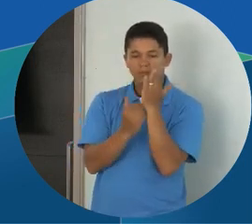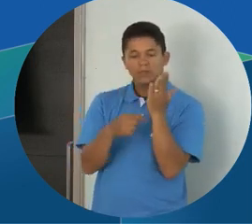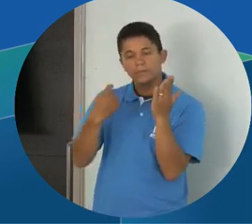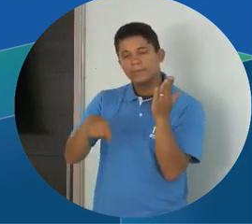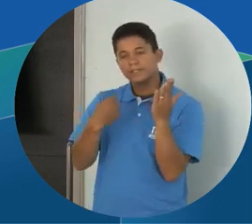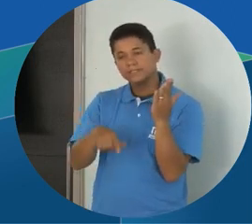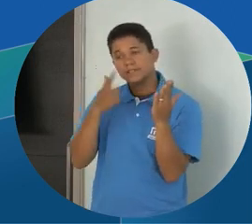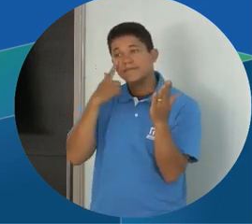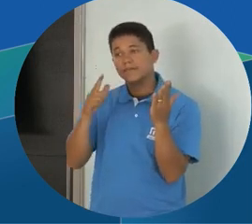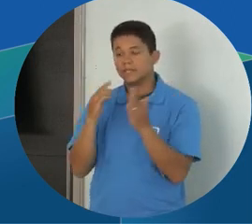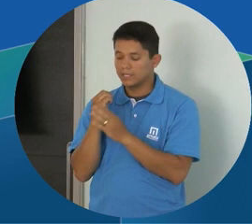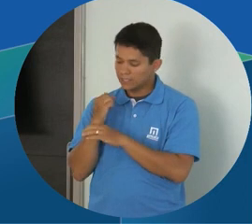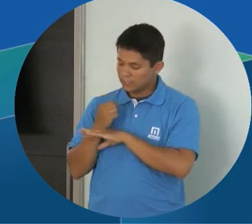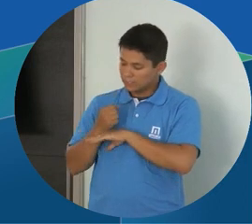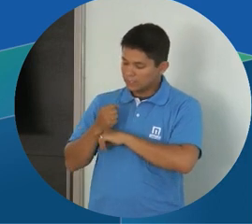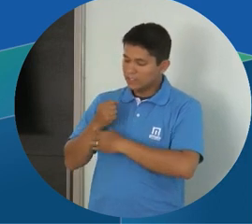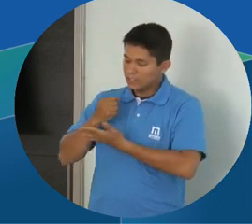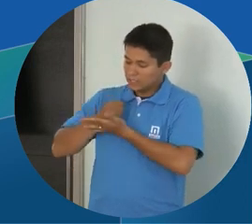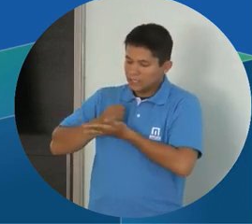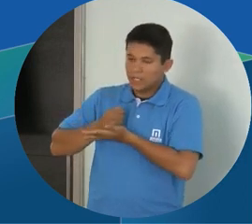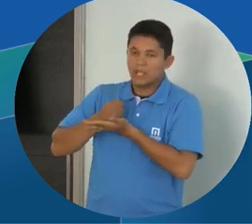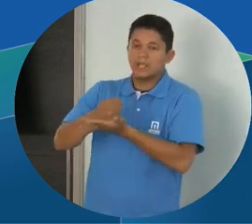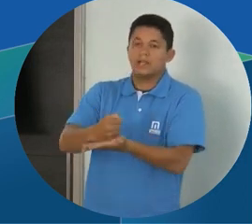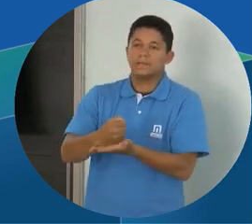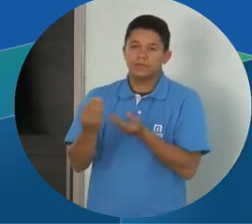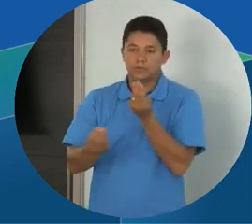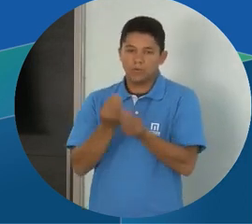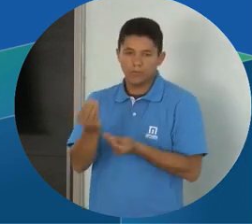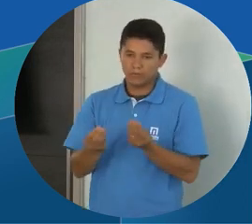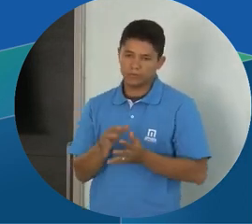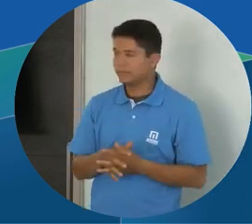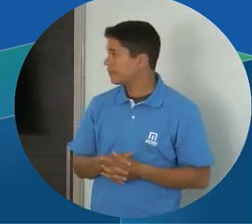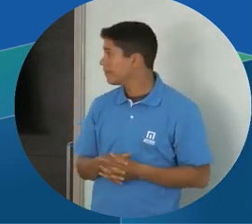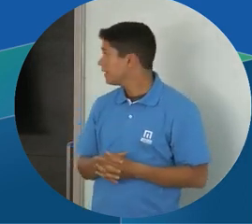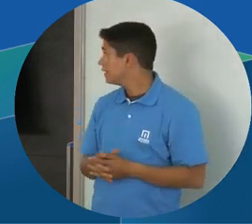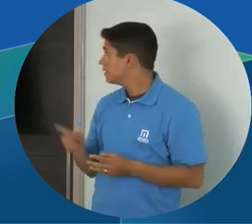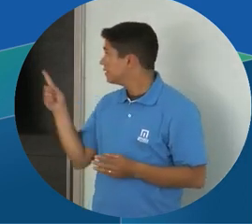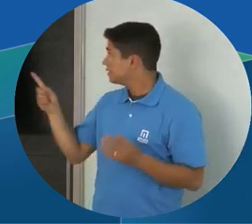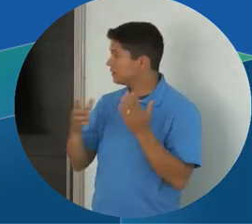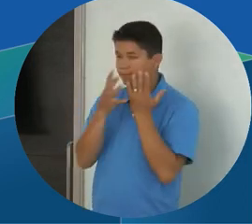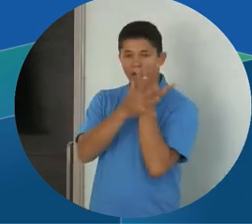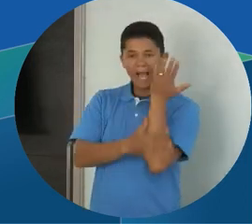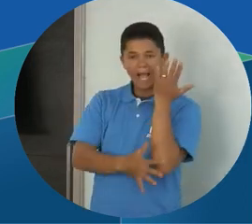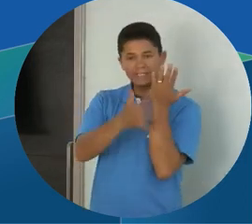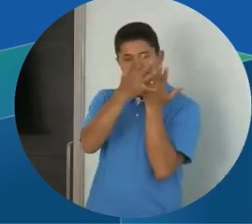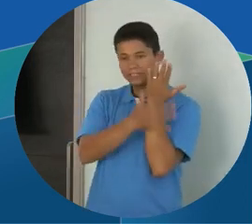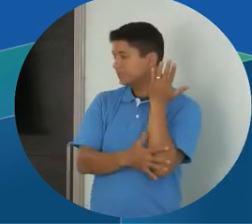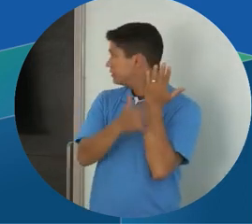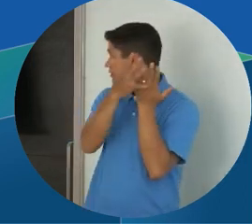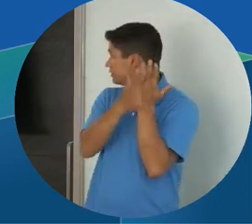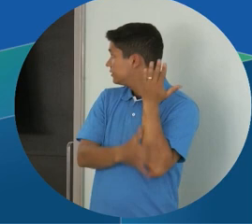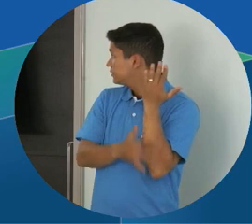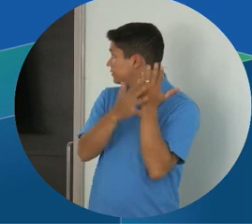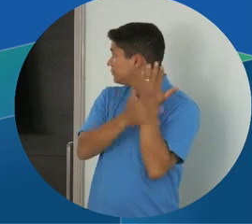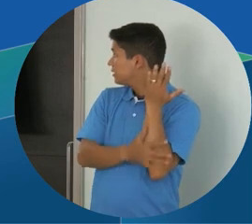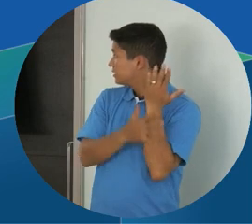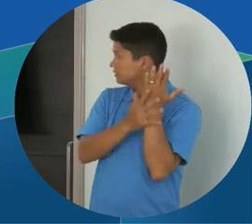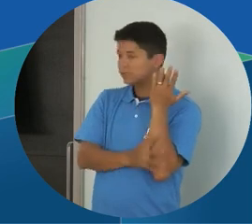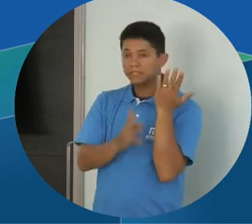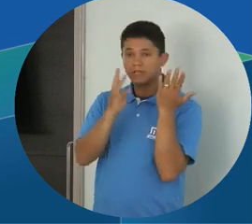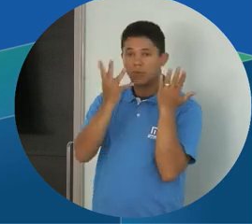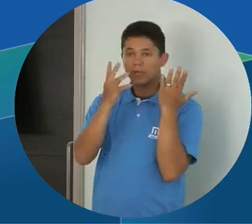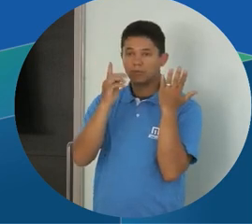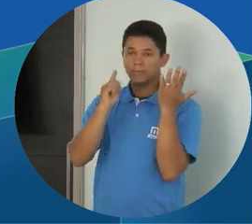condições de carregamento. Então, no caso de barragens, ele condiciona 4 pontos de condição de carregamento, que